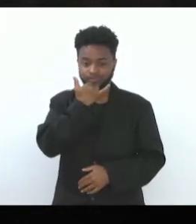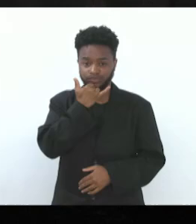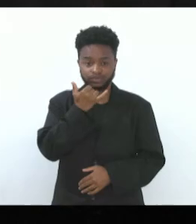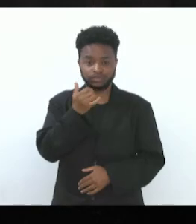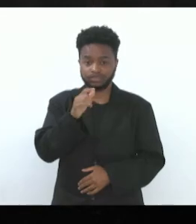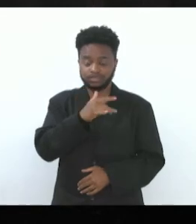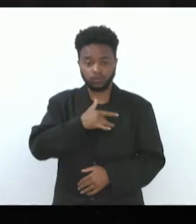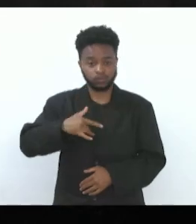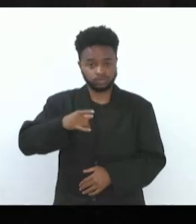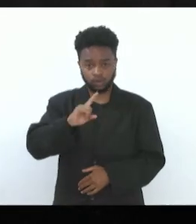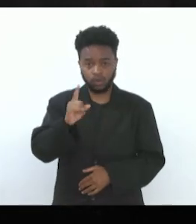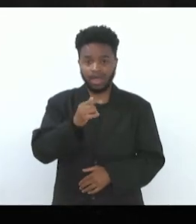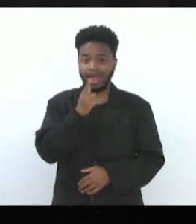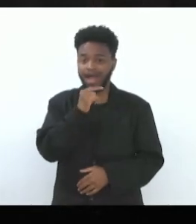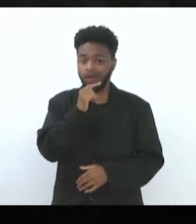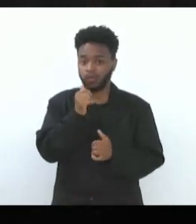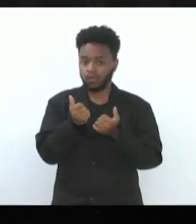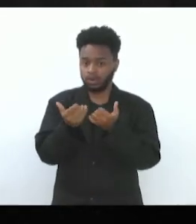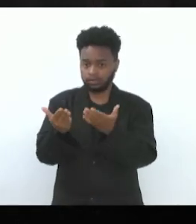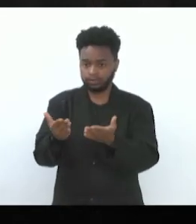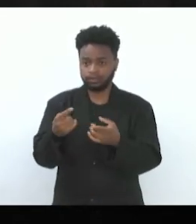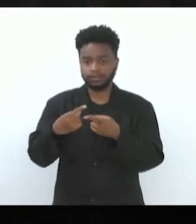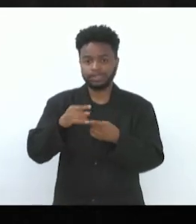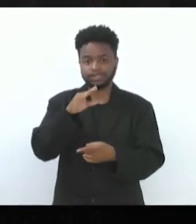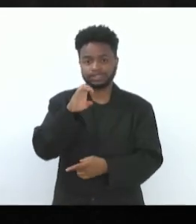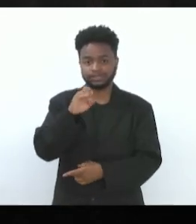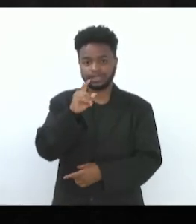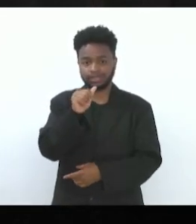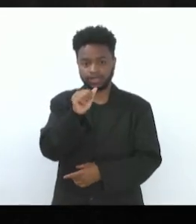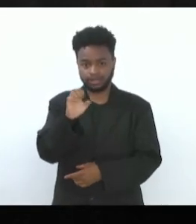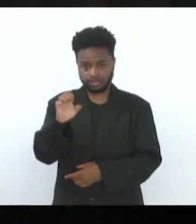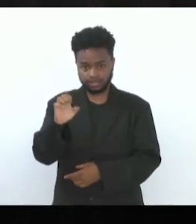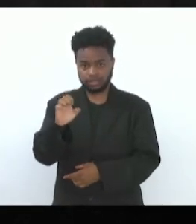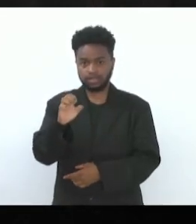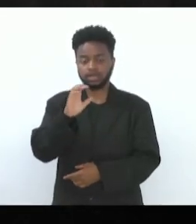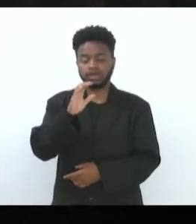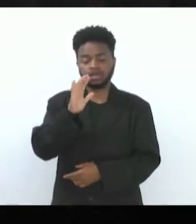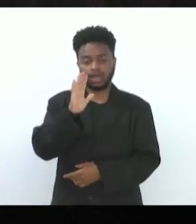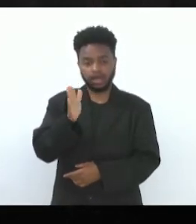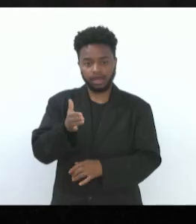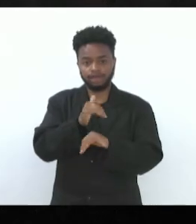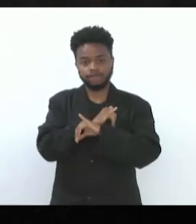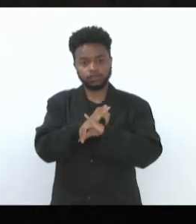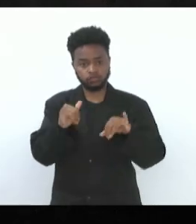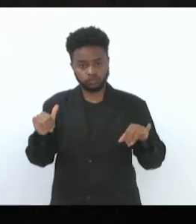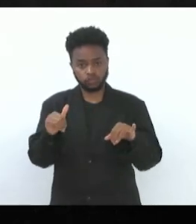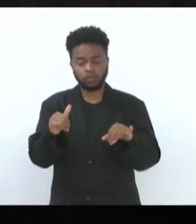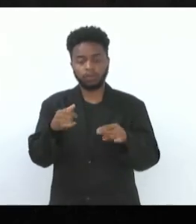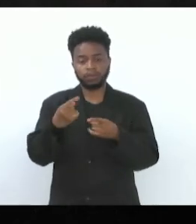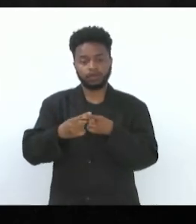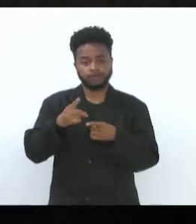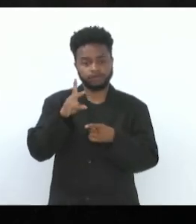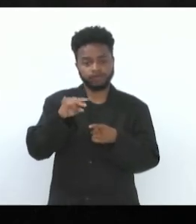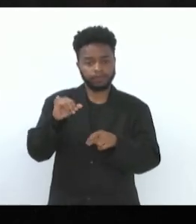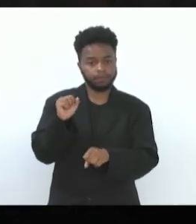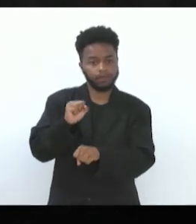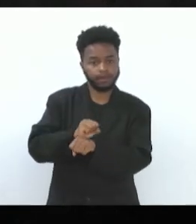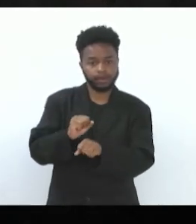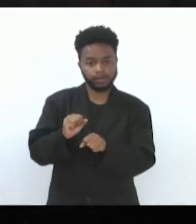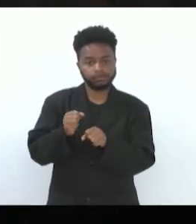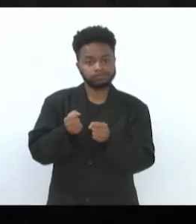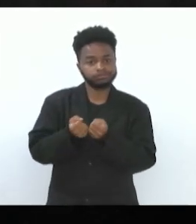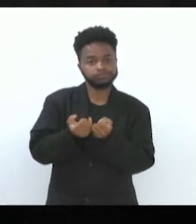Da área do abastecimento de água. A SEDAI, por sua vez, já tinha avisado que ela ia paralisar suas ações, porque ela teria que